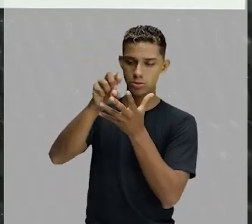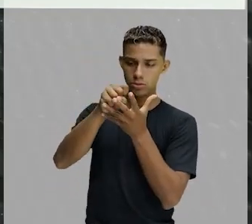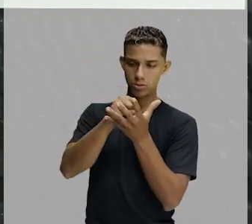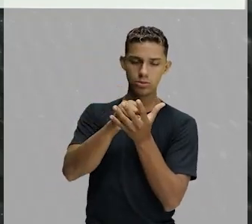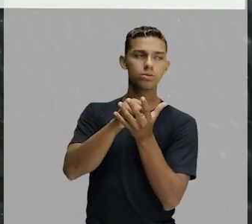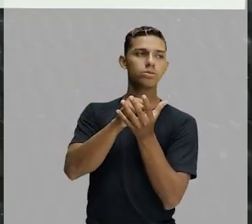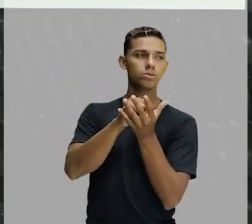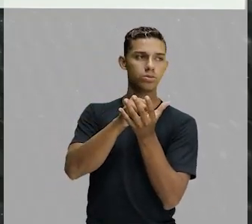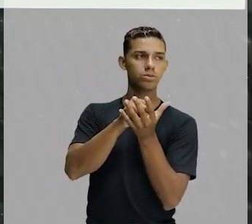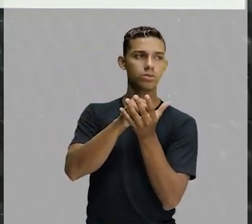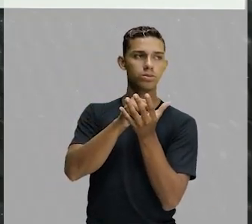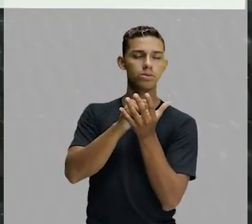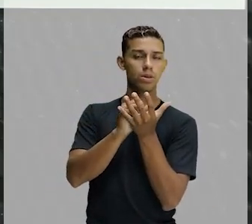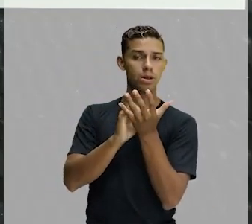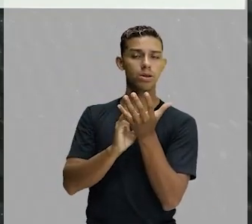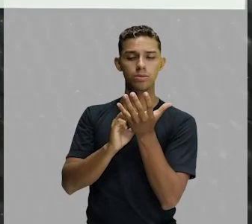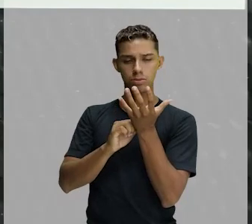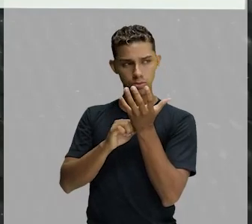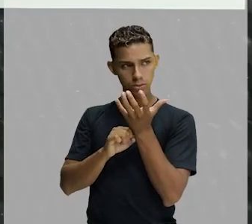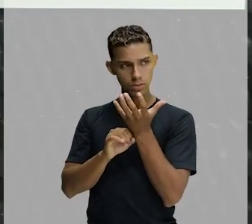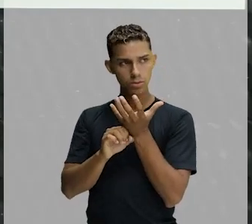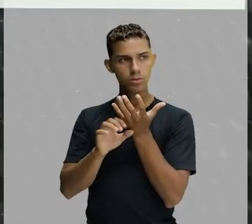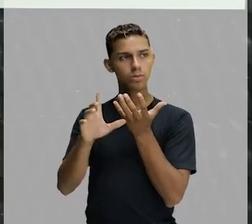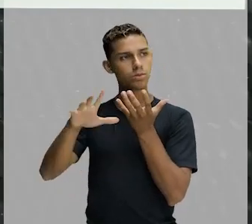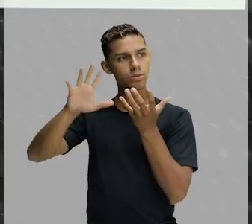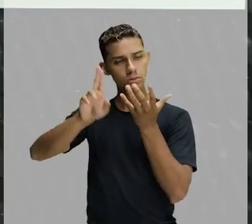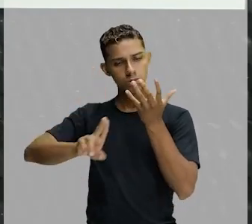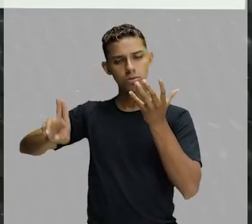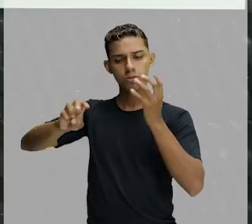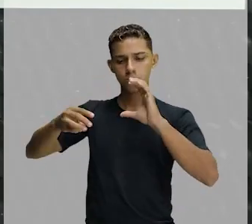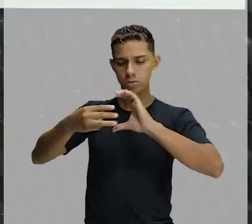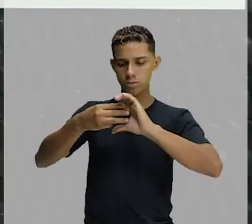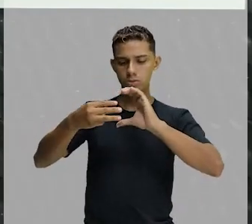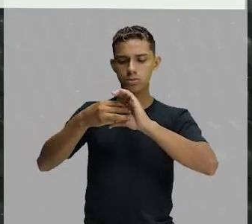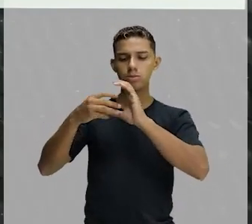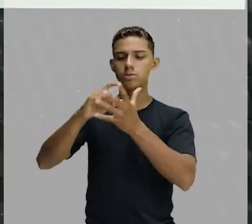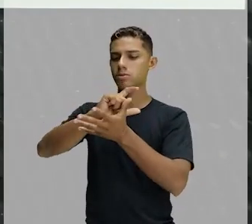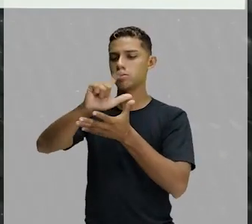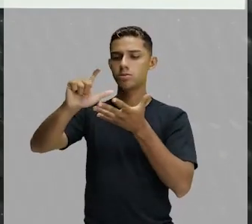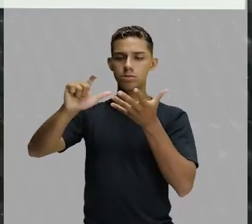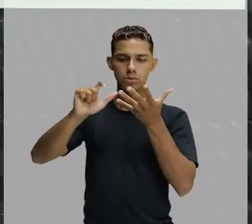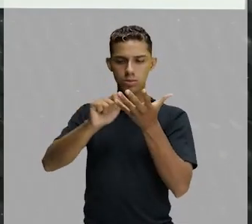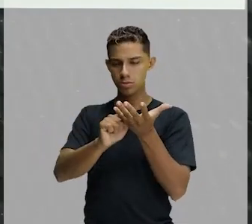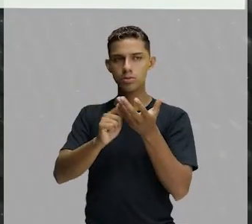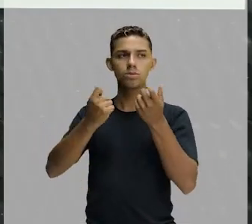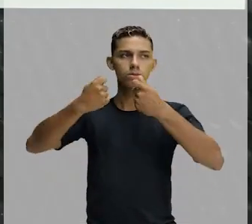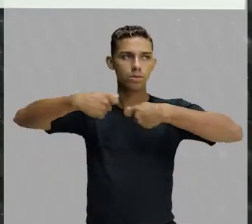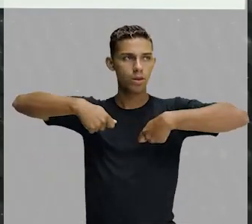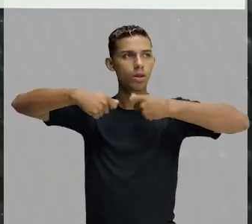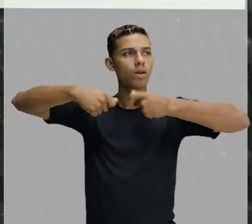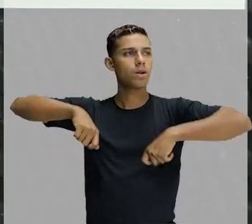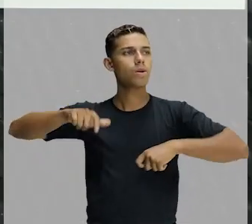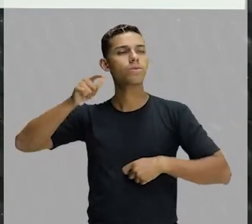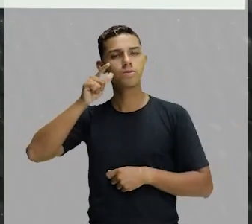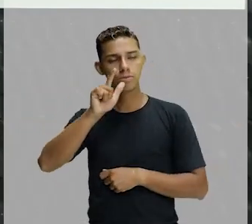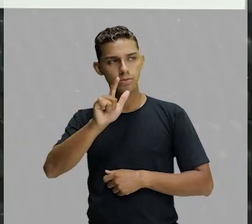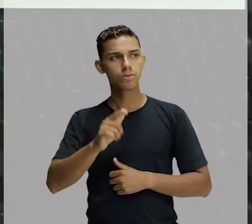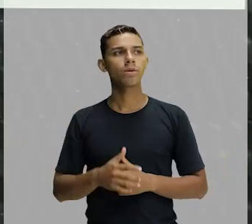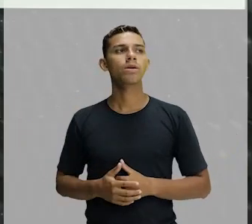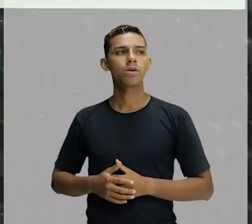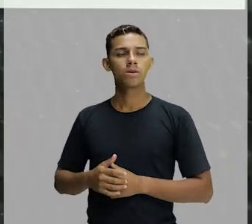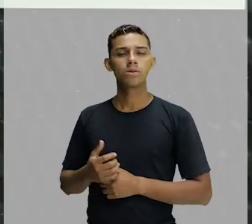temos esse gás carbônico, vai ser utilizado pelas células da folha, justamente para que essas